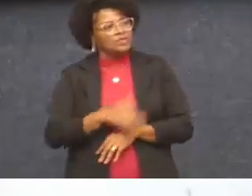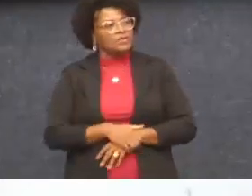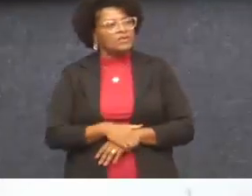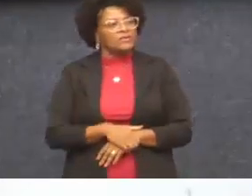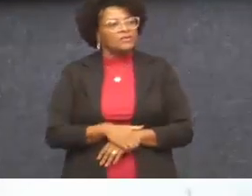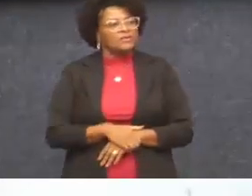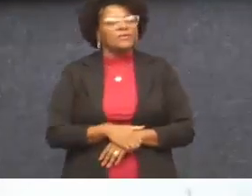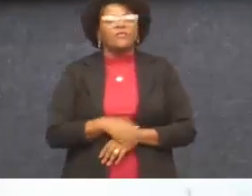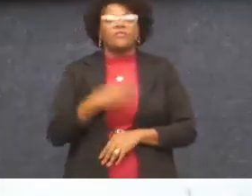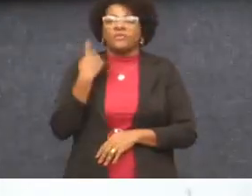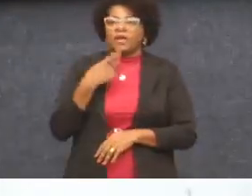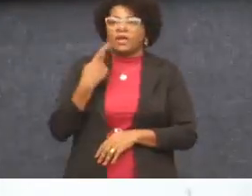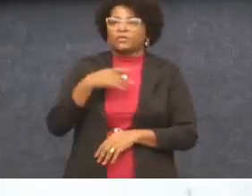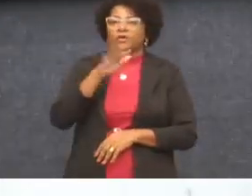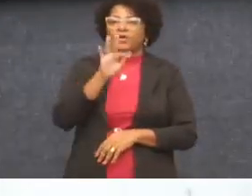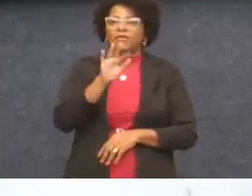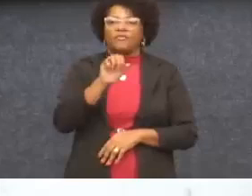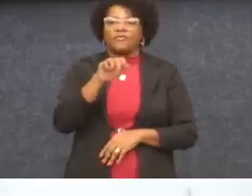para encaminhar.